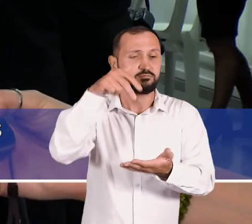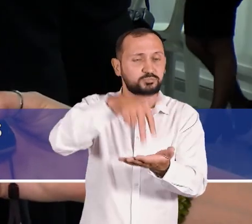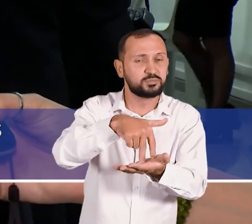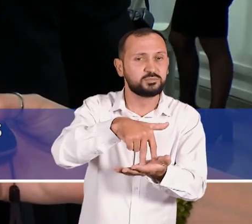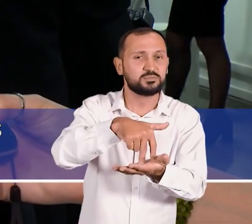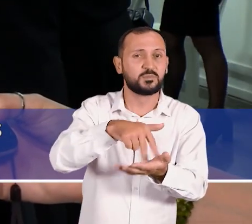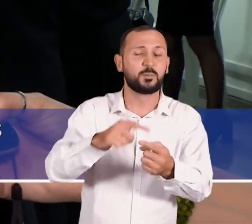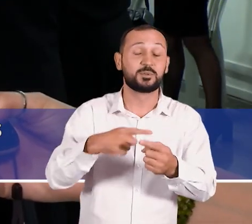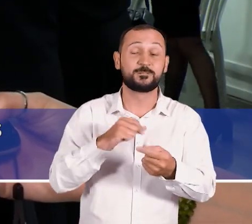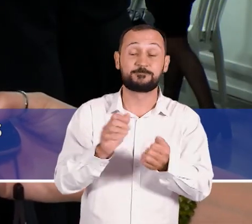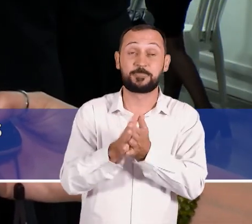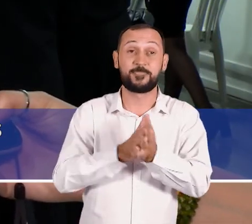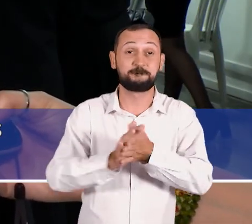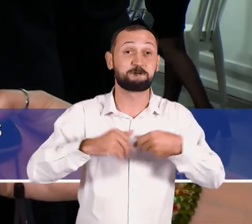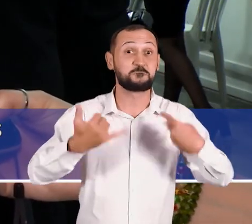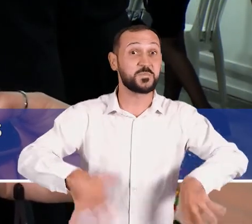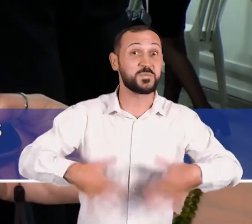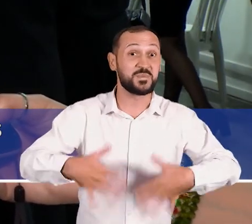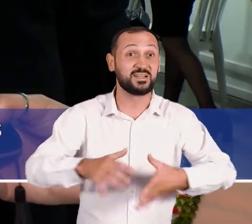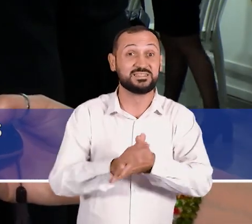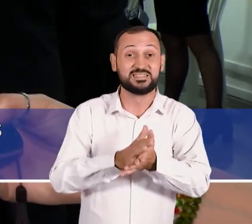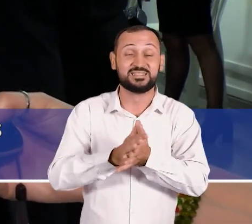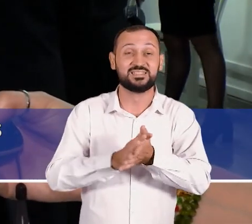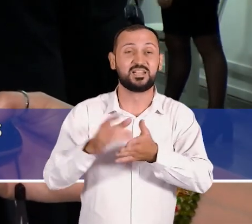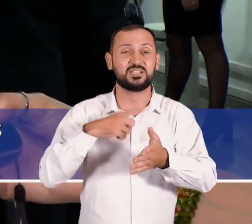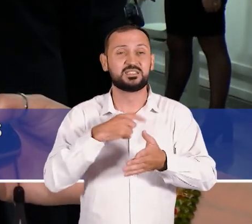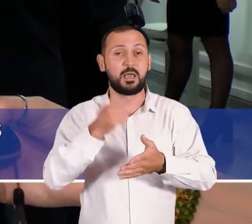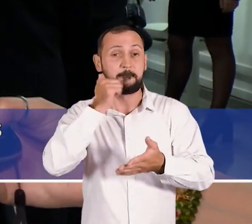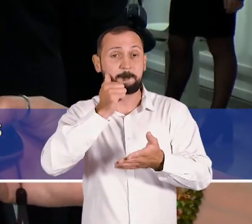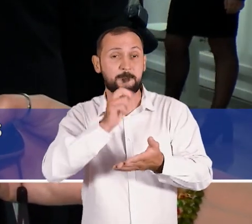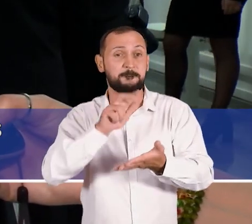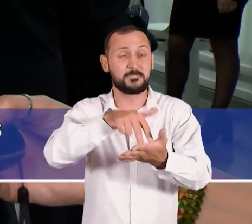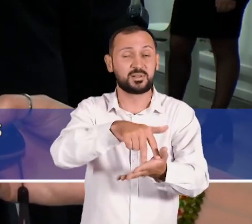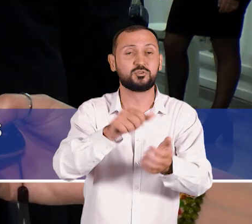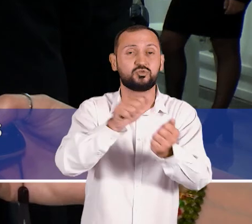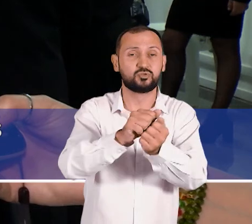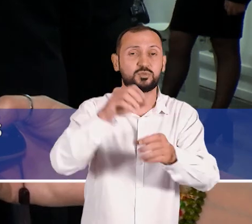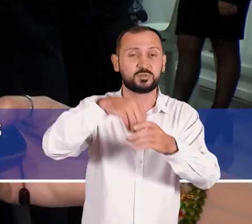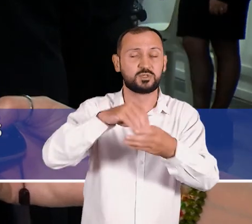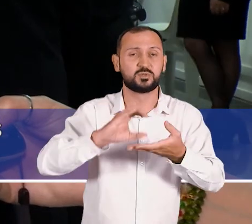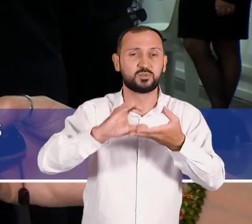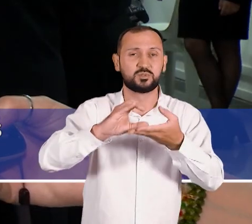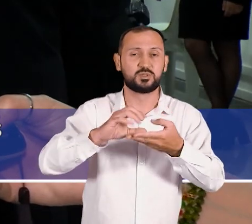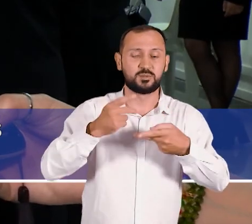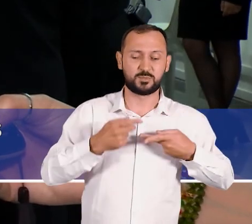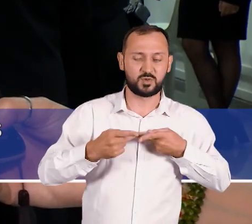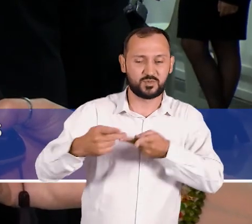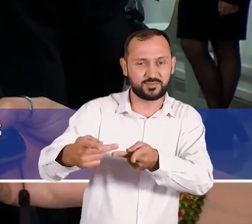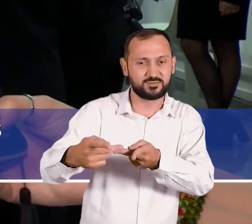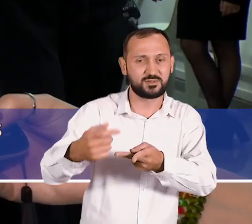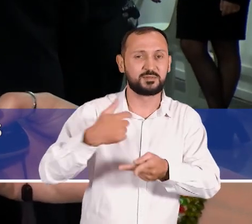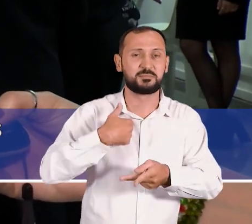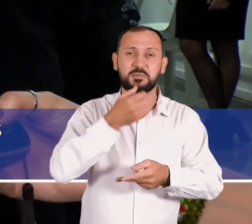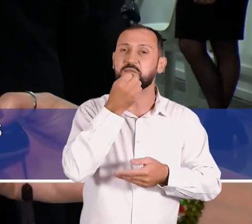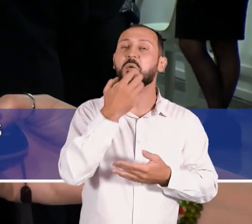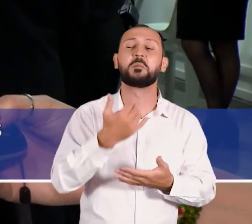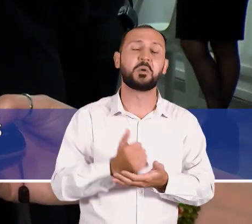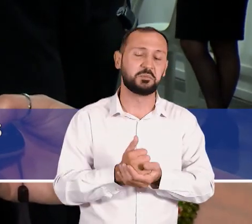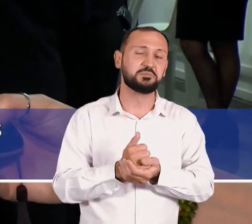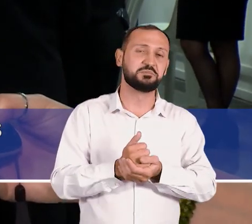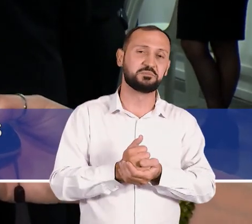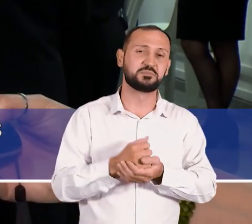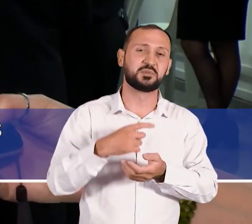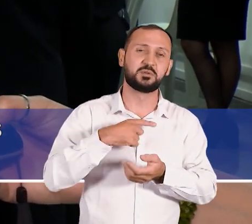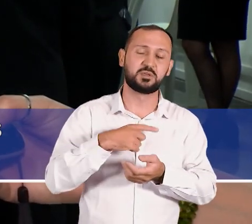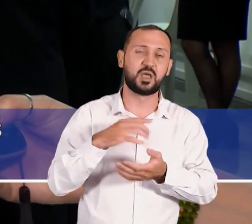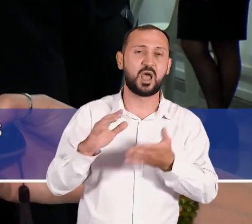porque fizeram tanta expectativa em torno de ter uma mulher no tribunal e me convidaram. E foi muito bom